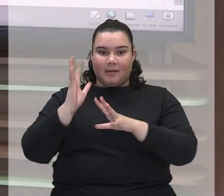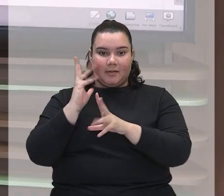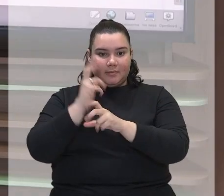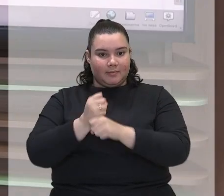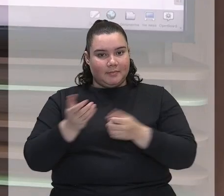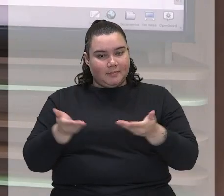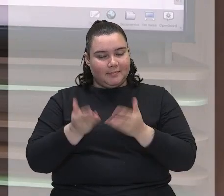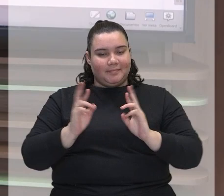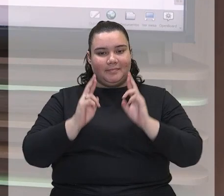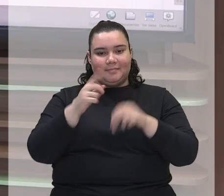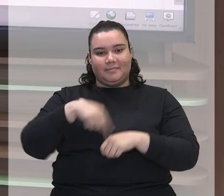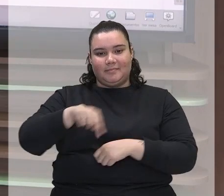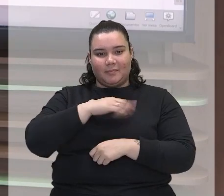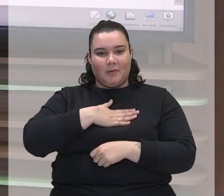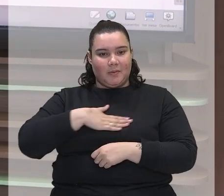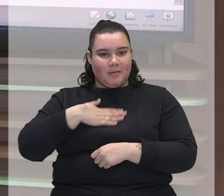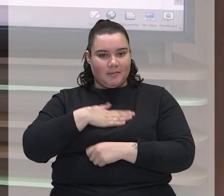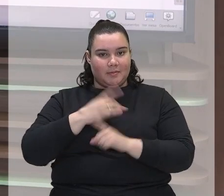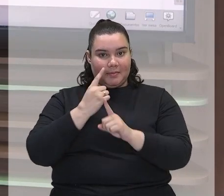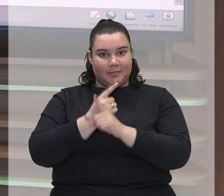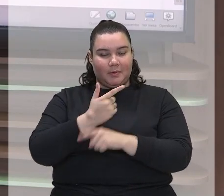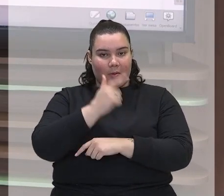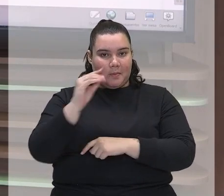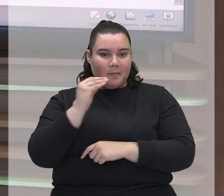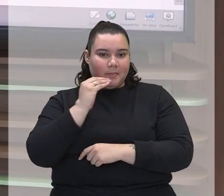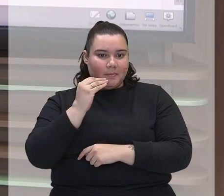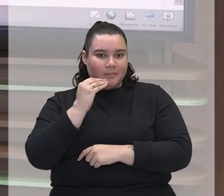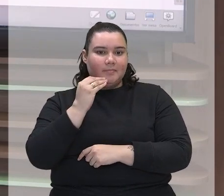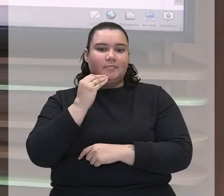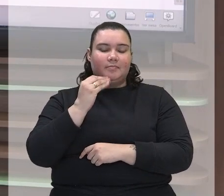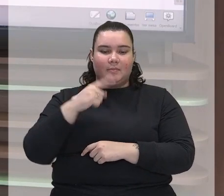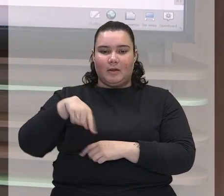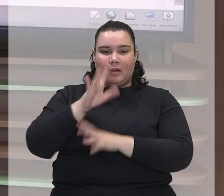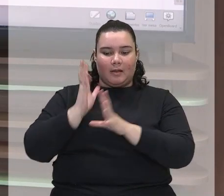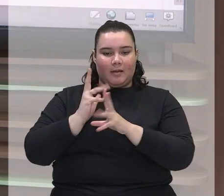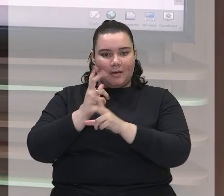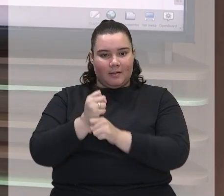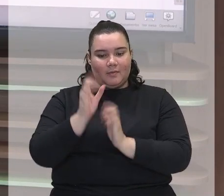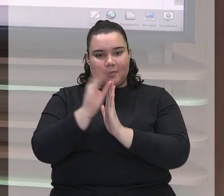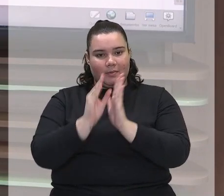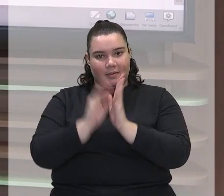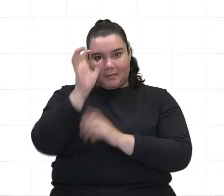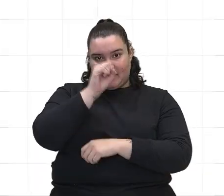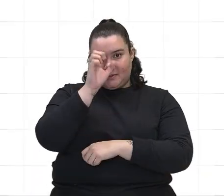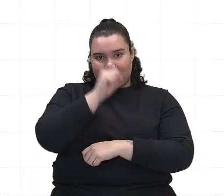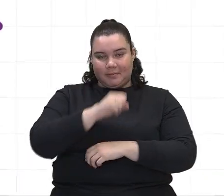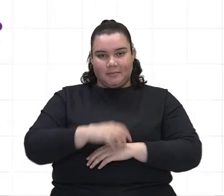nossa aula, esperamos que você tenha gostado e, sobretudo, revisado esse conteúdo e aprendido.